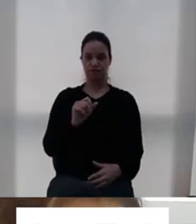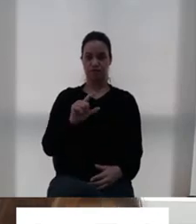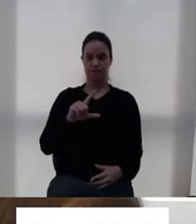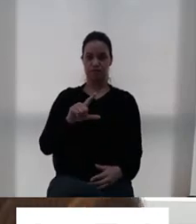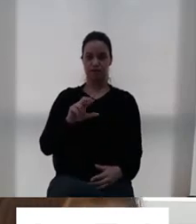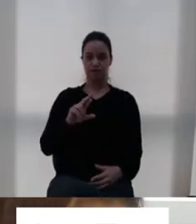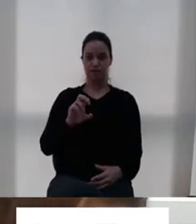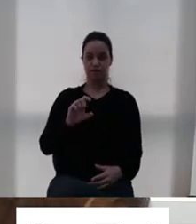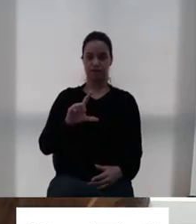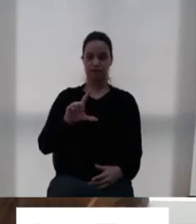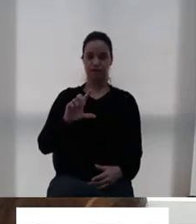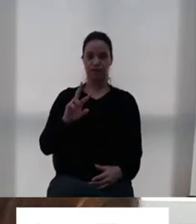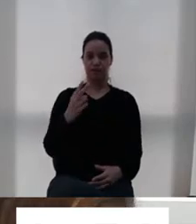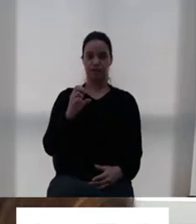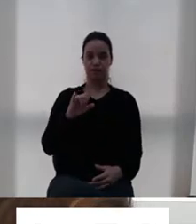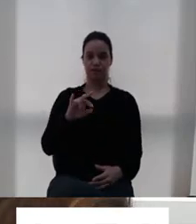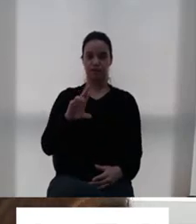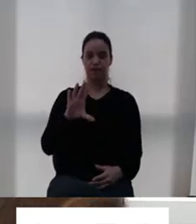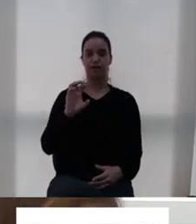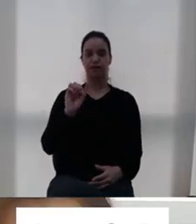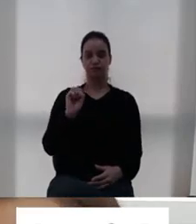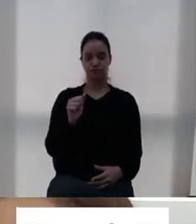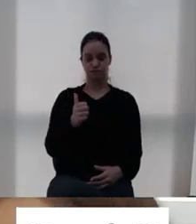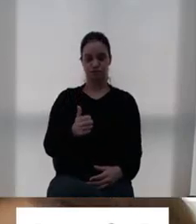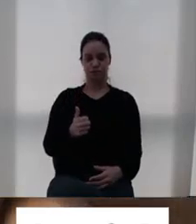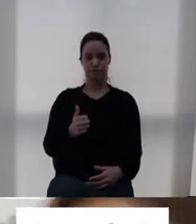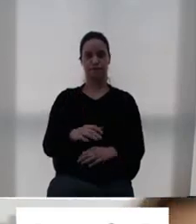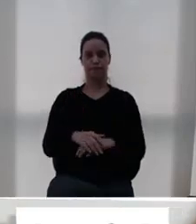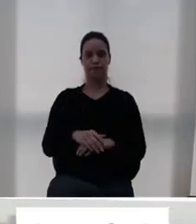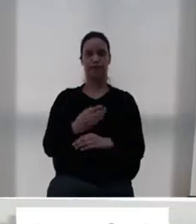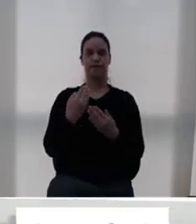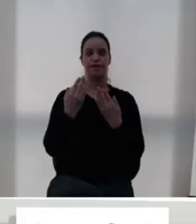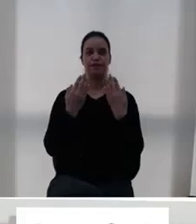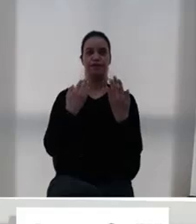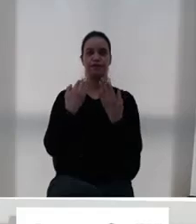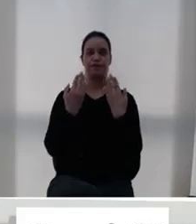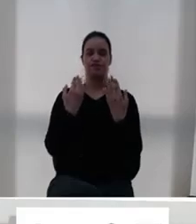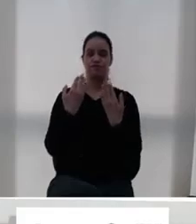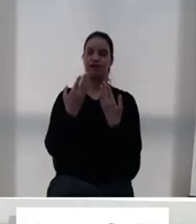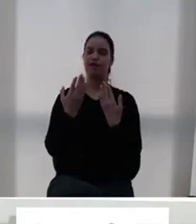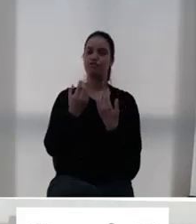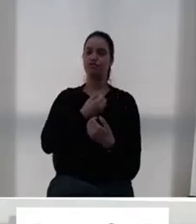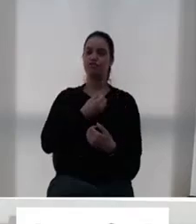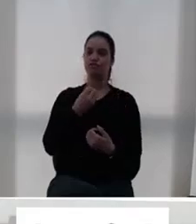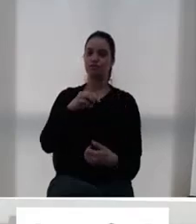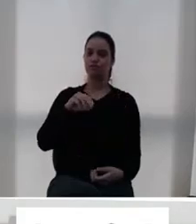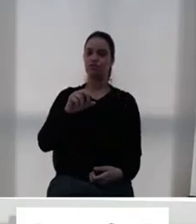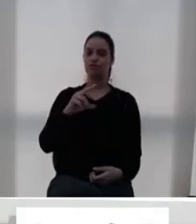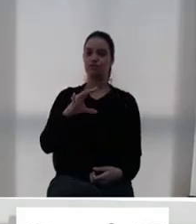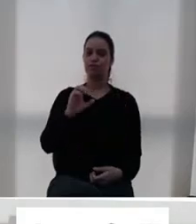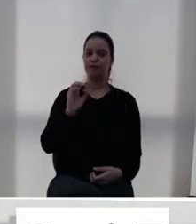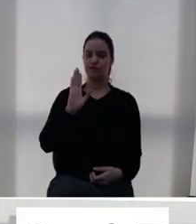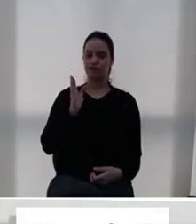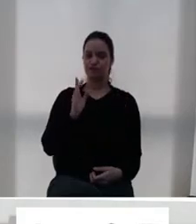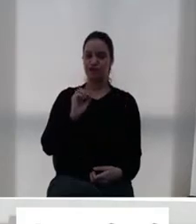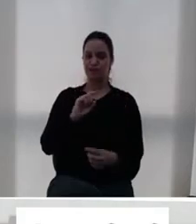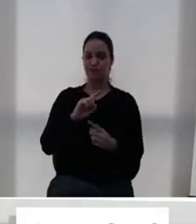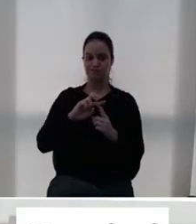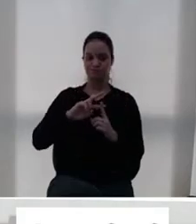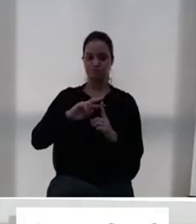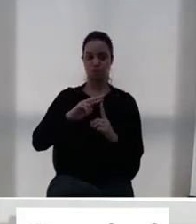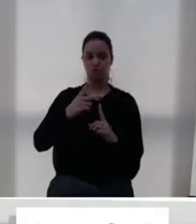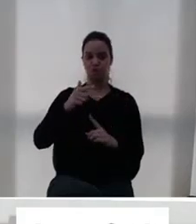nessa população que a gente precisa atender. O volume de atendimento, como o Marcos já disse, é um dos maiores do Estado. Temos